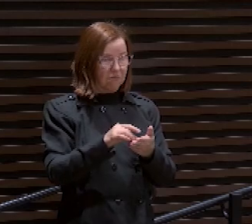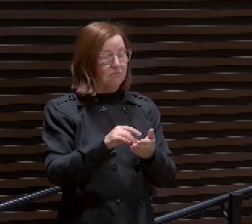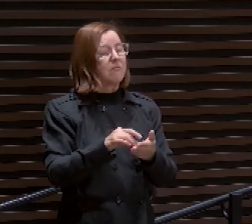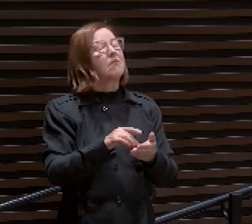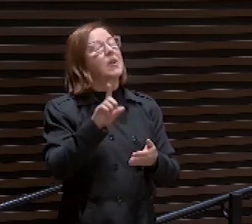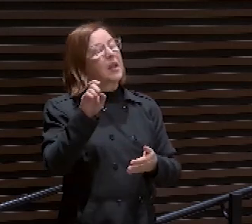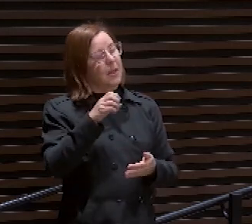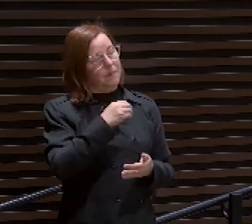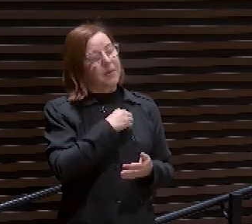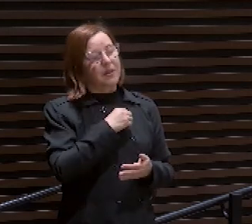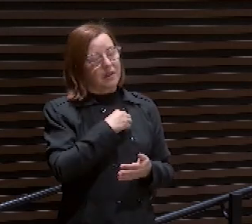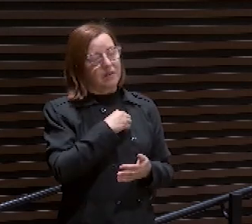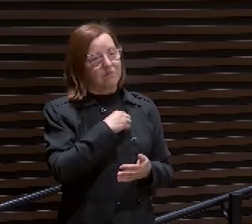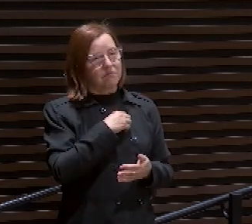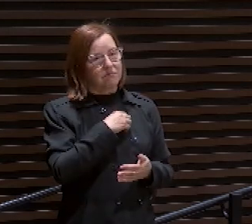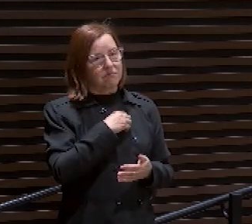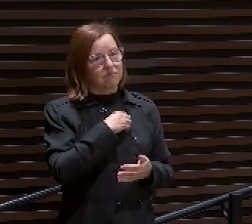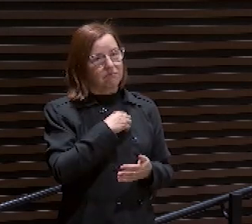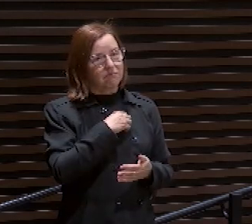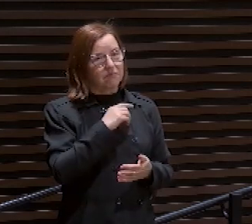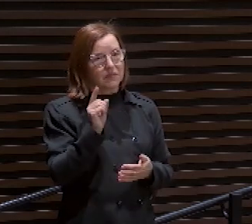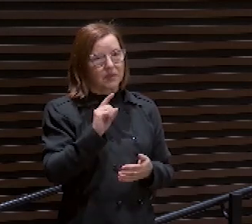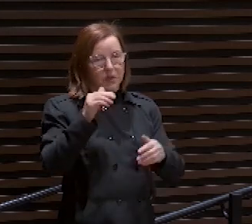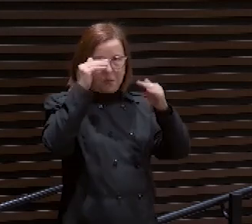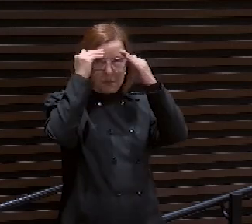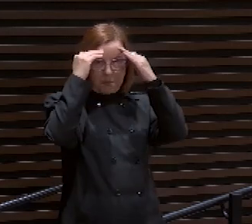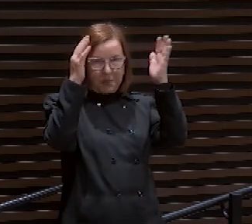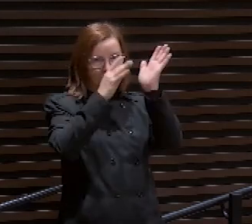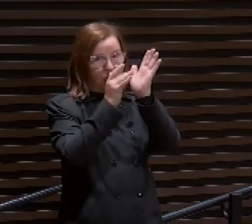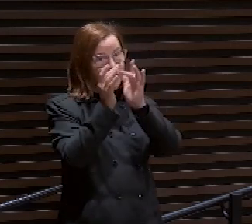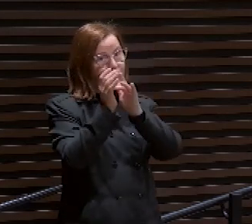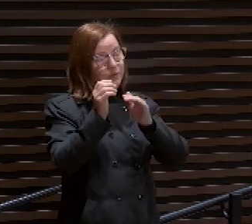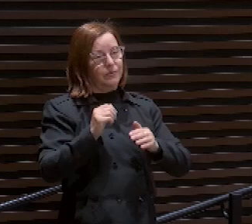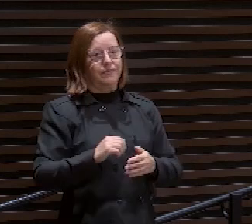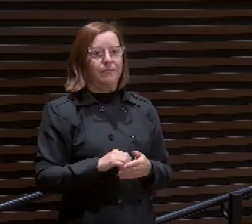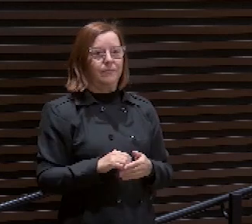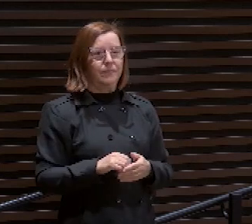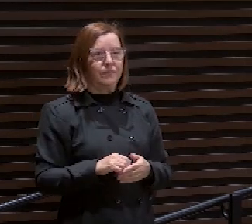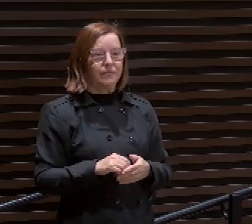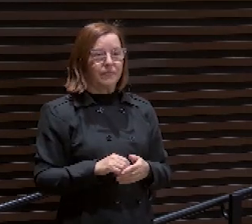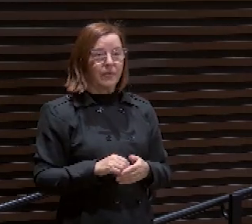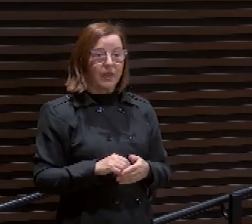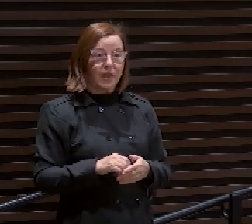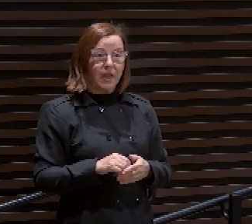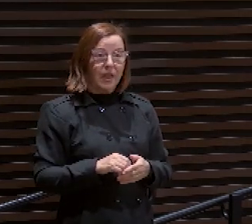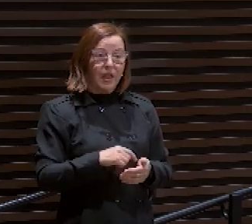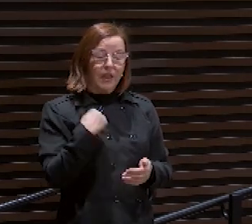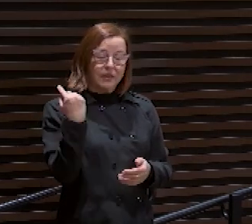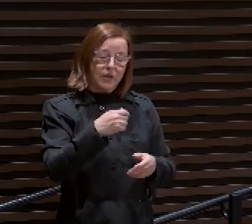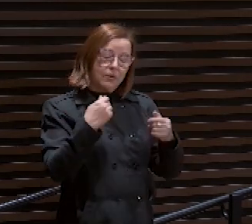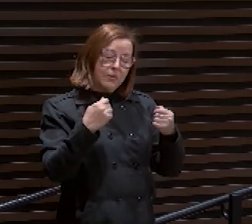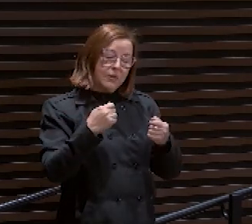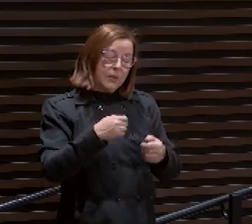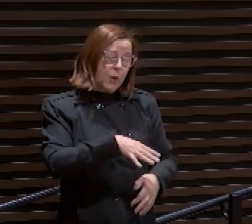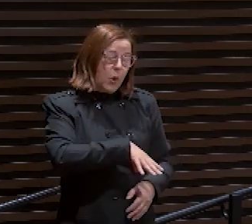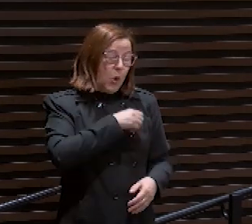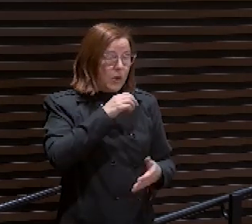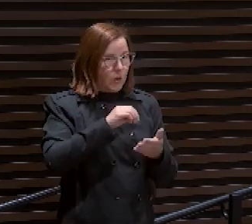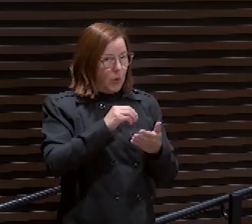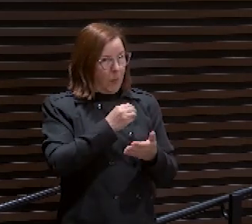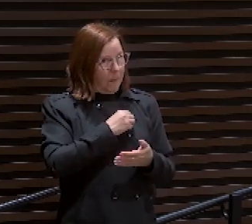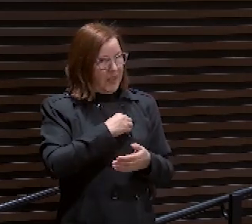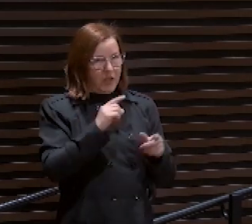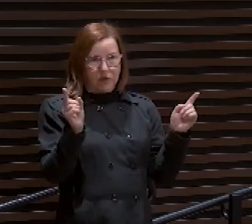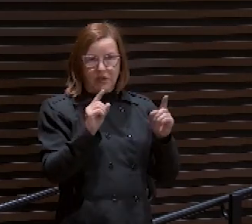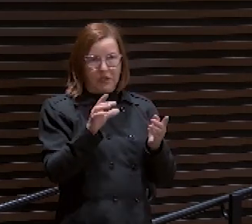Cristo. Então, se tem uma coisa que a gente tem que odiar, é o pecado e não os inimigos. Se tem uma coisa